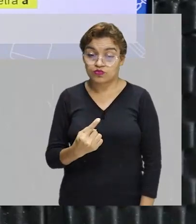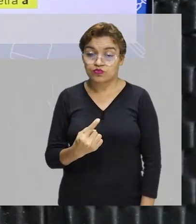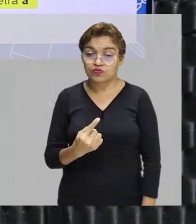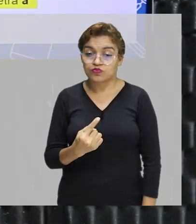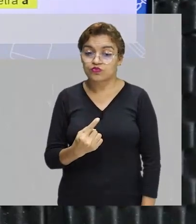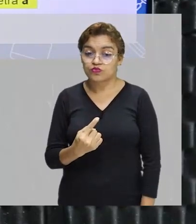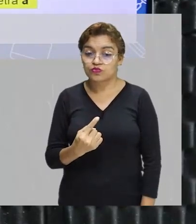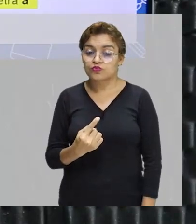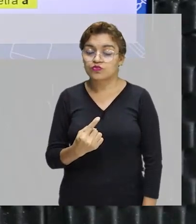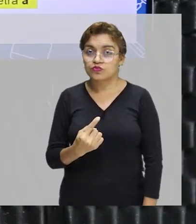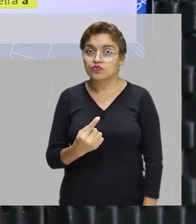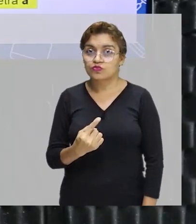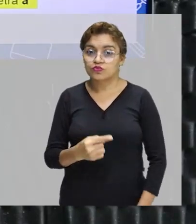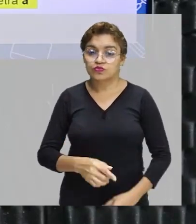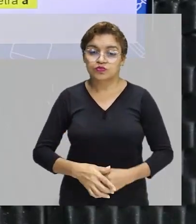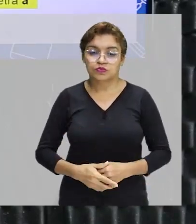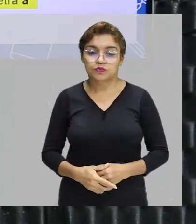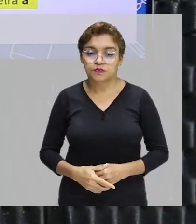soluto.